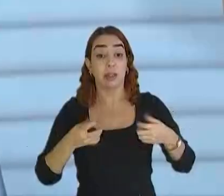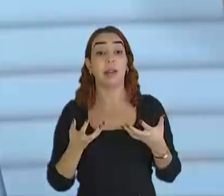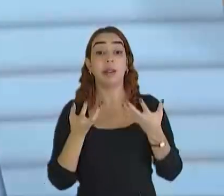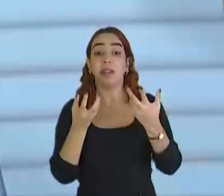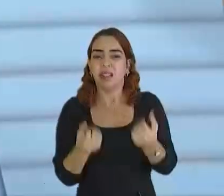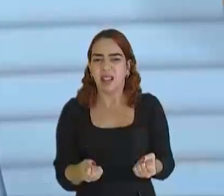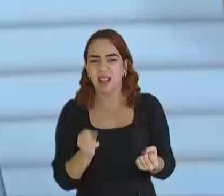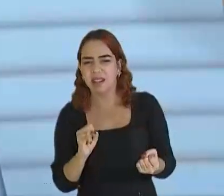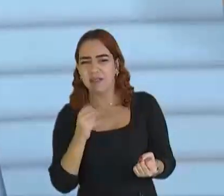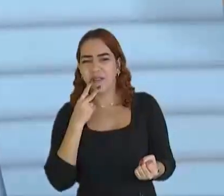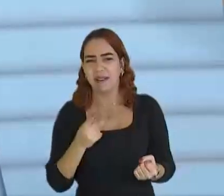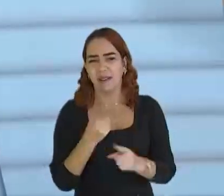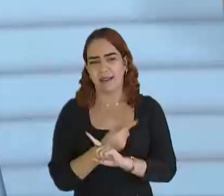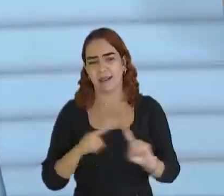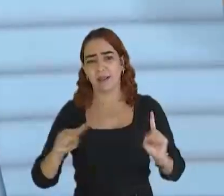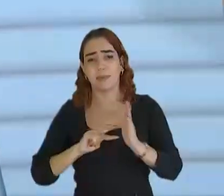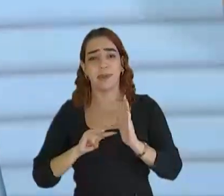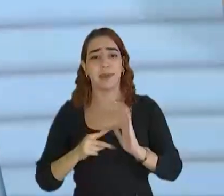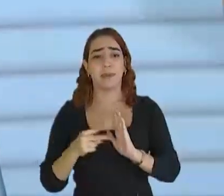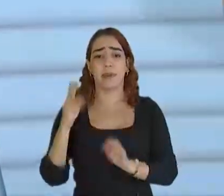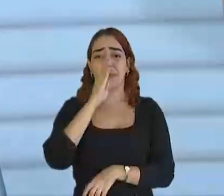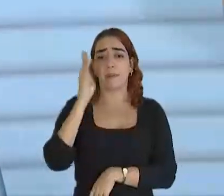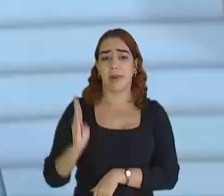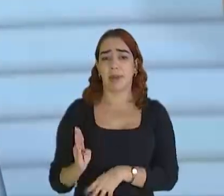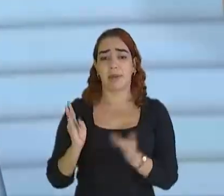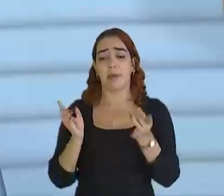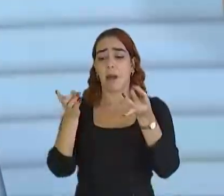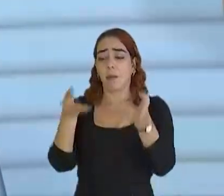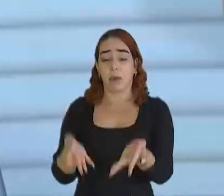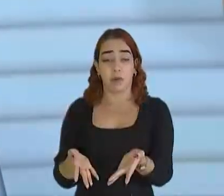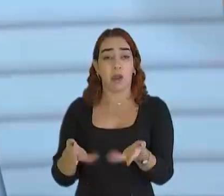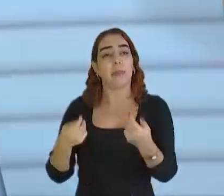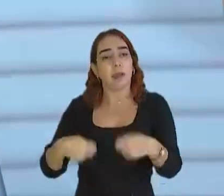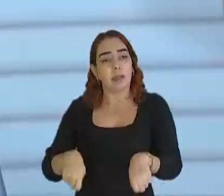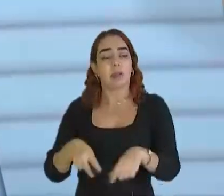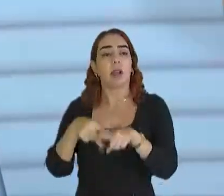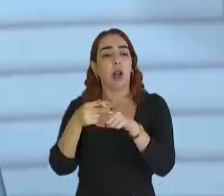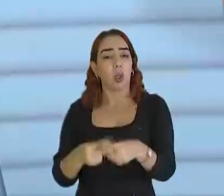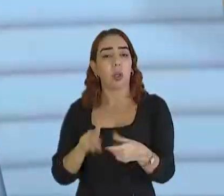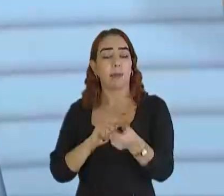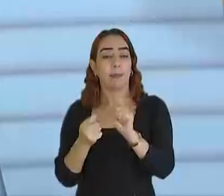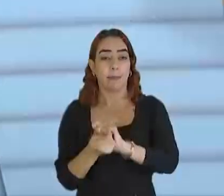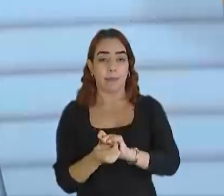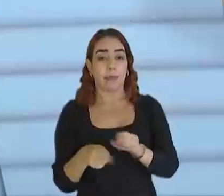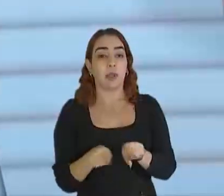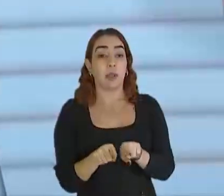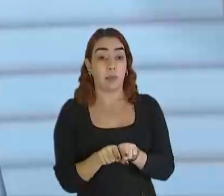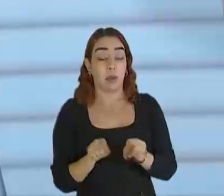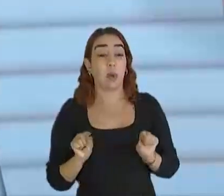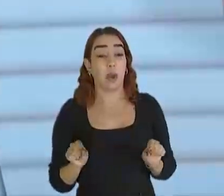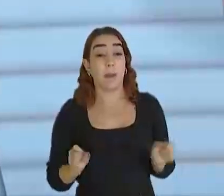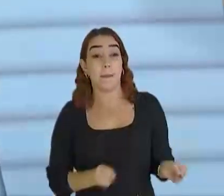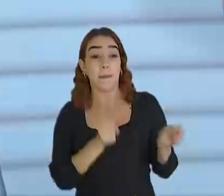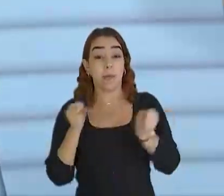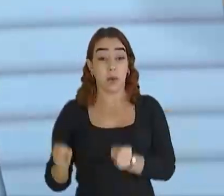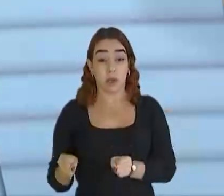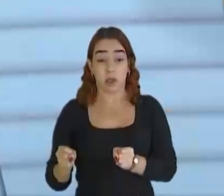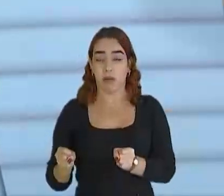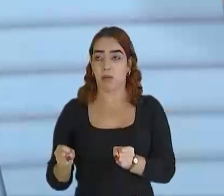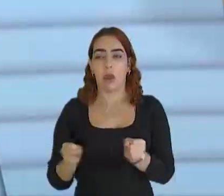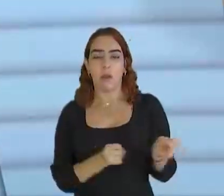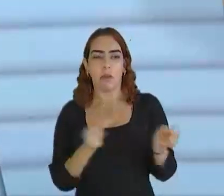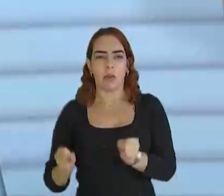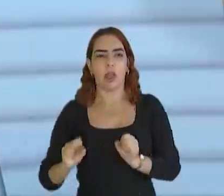é renunciar à possibilidade de transformar o Brasil, né? E a outra é que autoridade não vem de cargo, né? Ela vem do